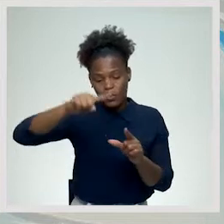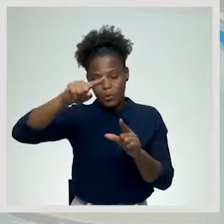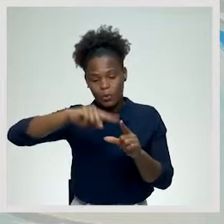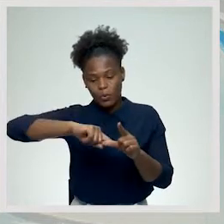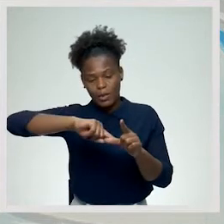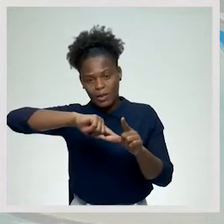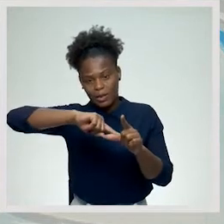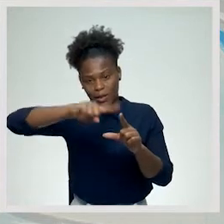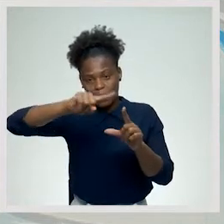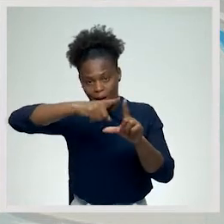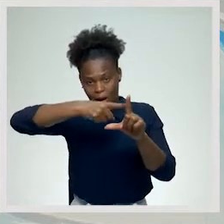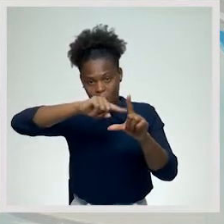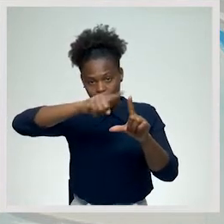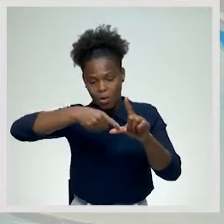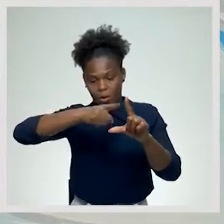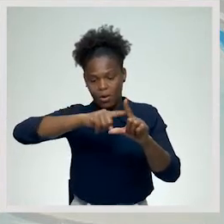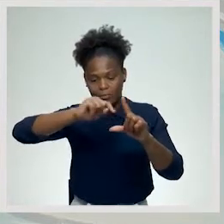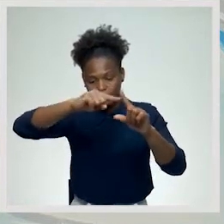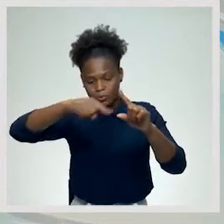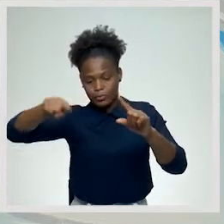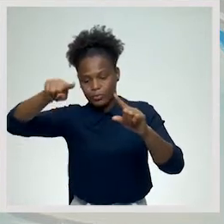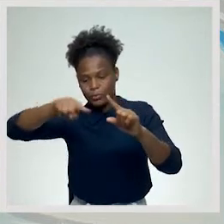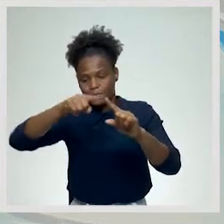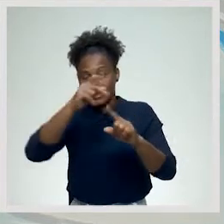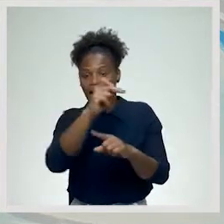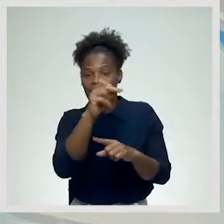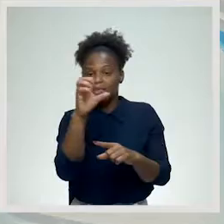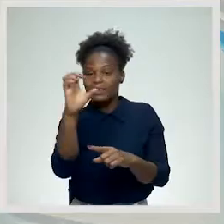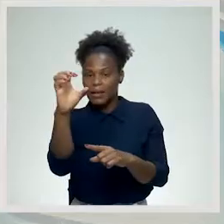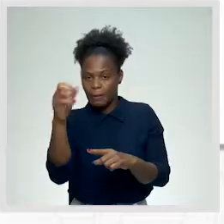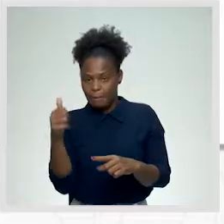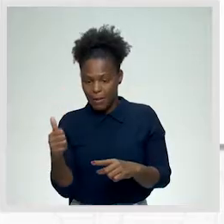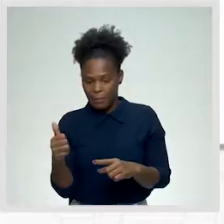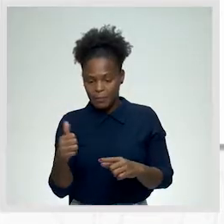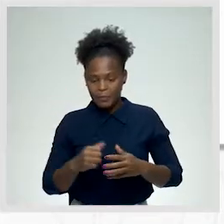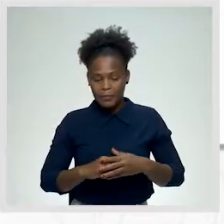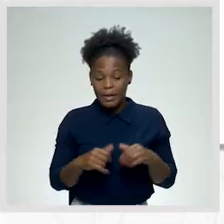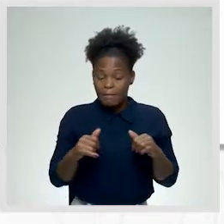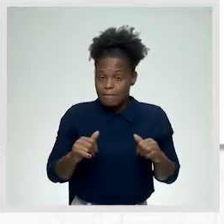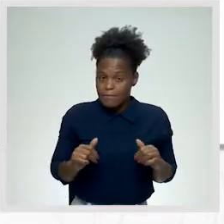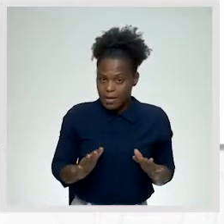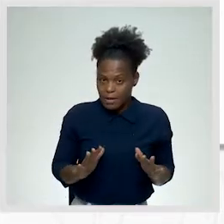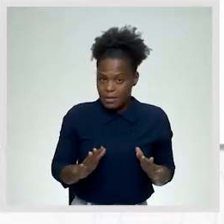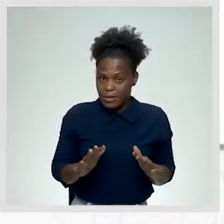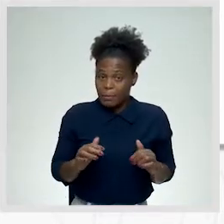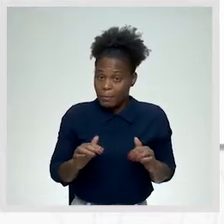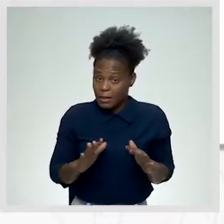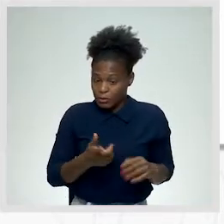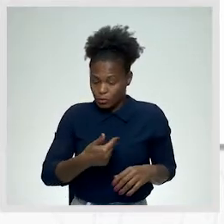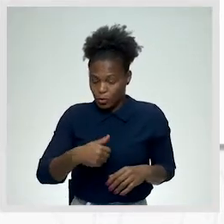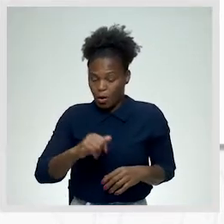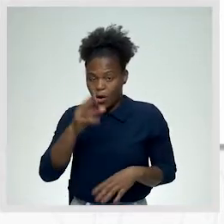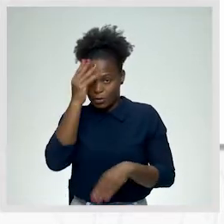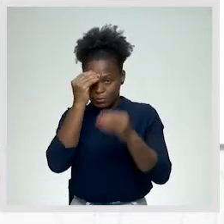numa semicircunferência, na metade da circunferência. ACB. Mas nós